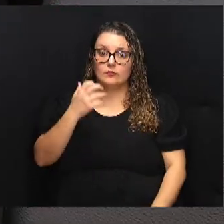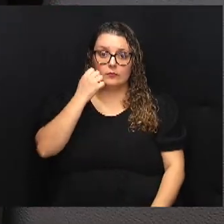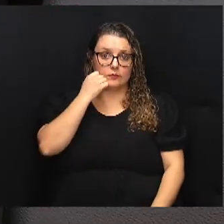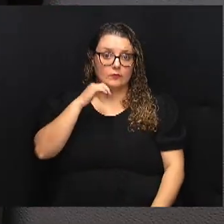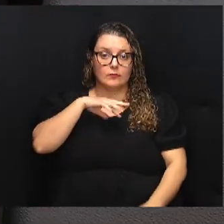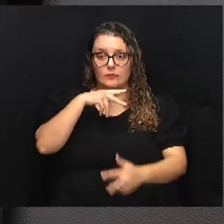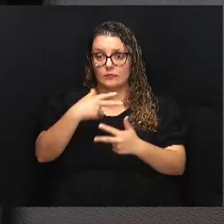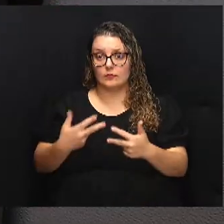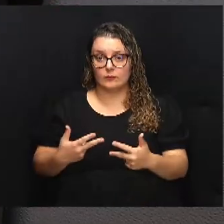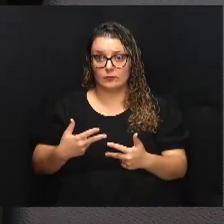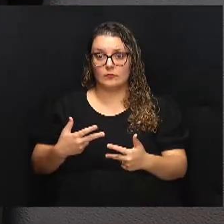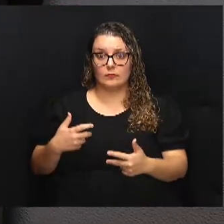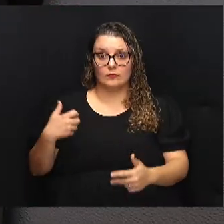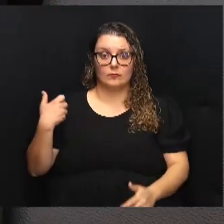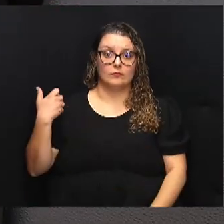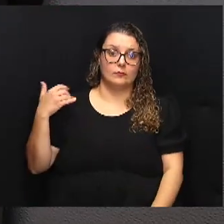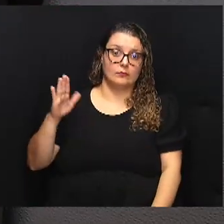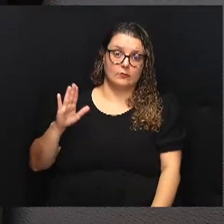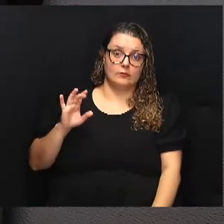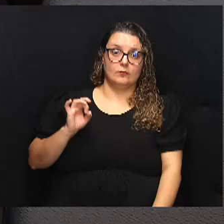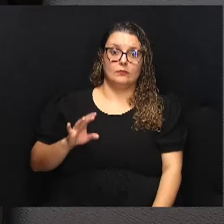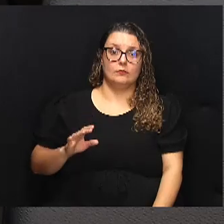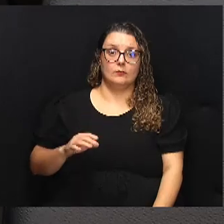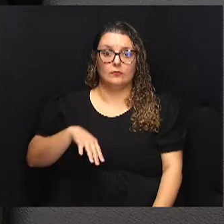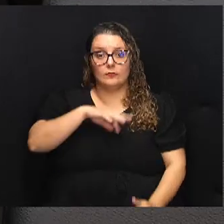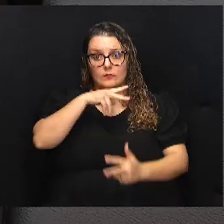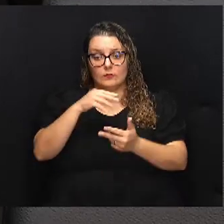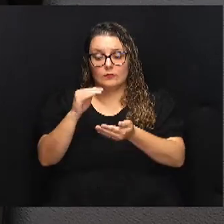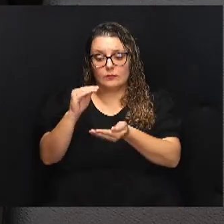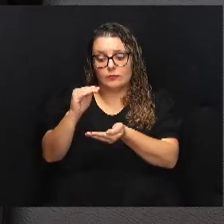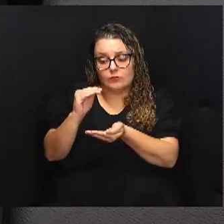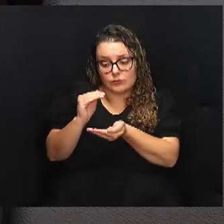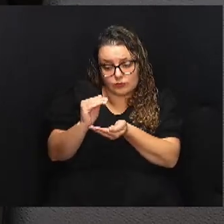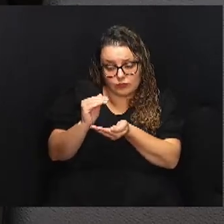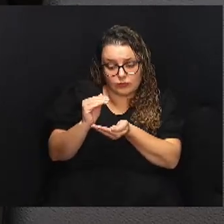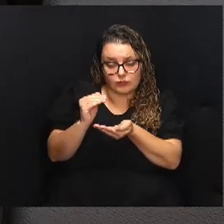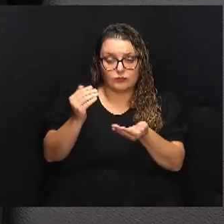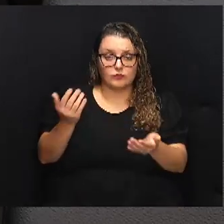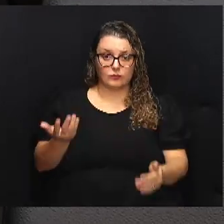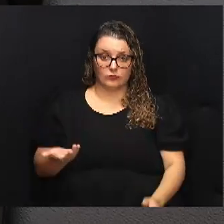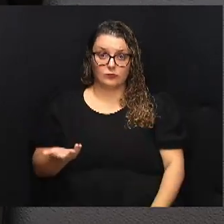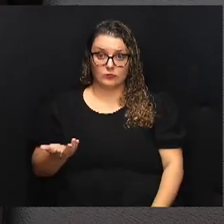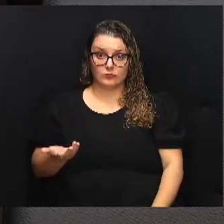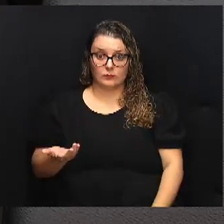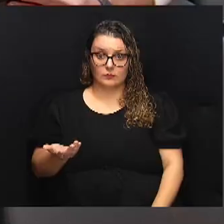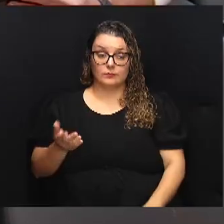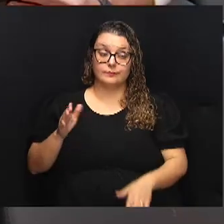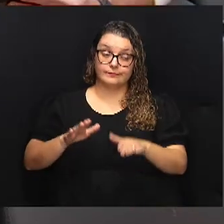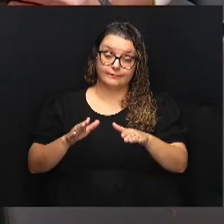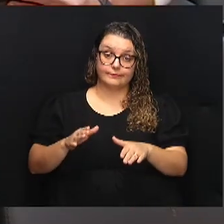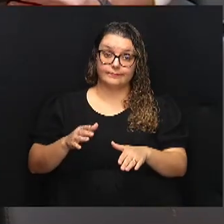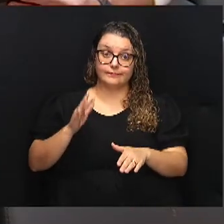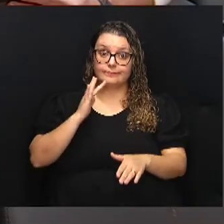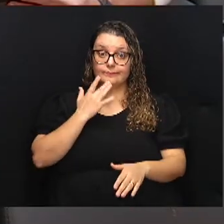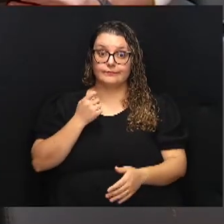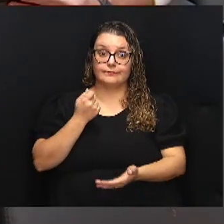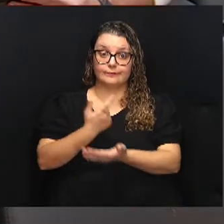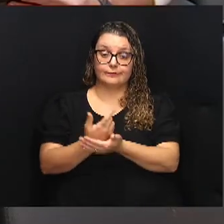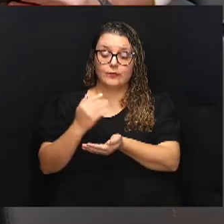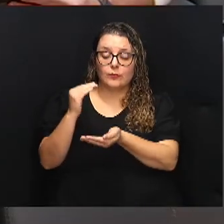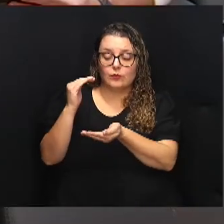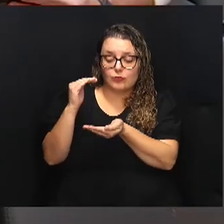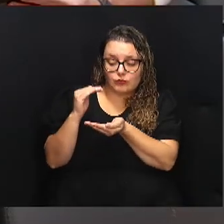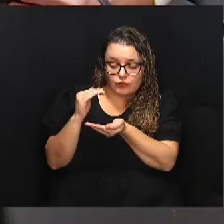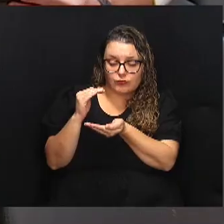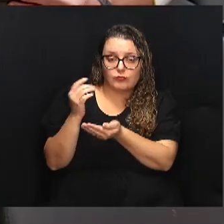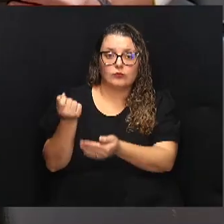que são adultos, só adotam animais que são filhotes. E às vezes preferem comprar até um filhote do que aquele que